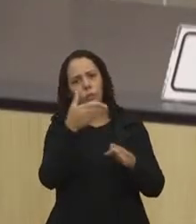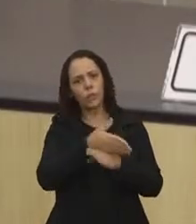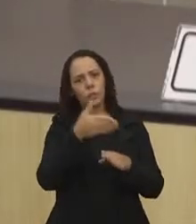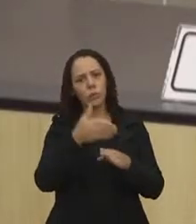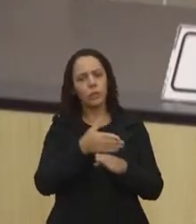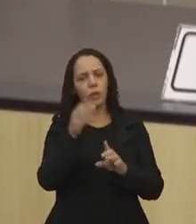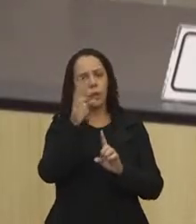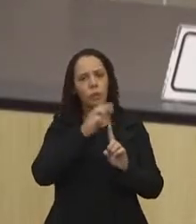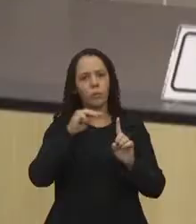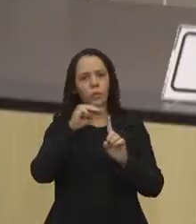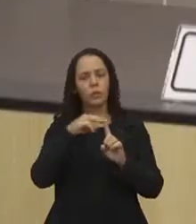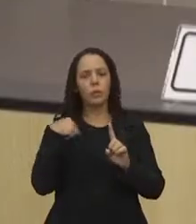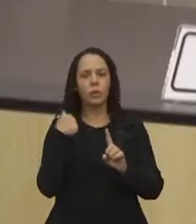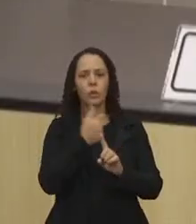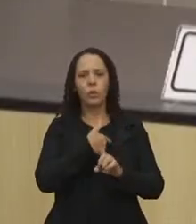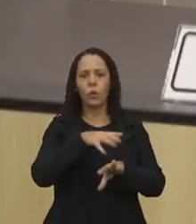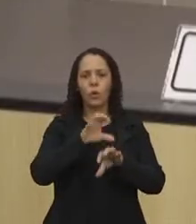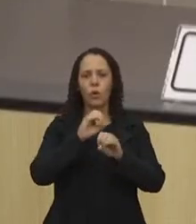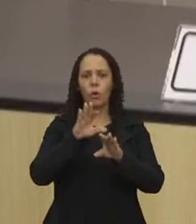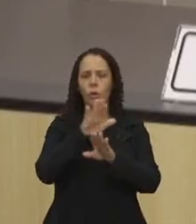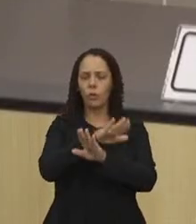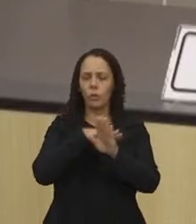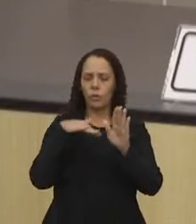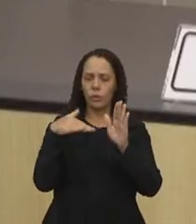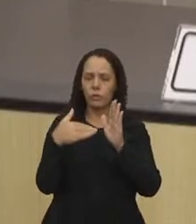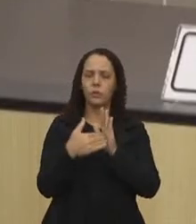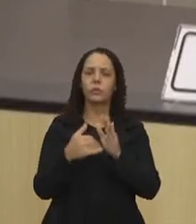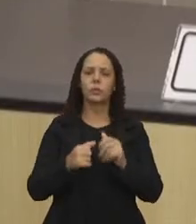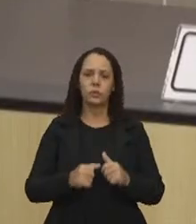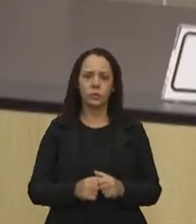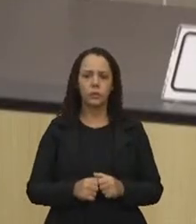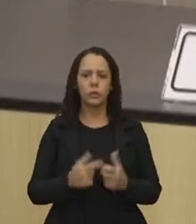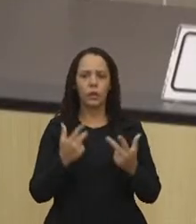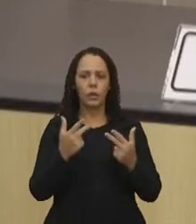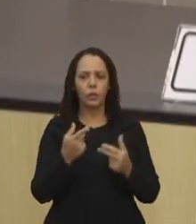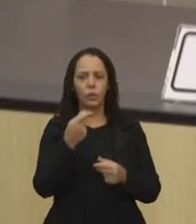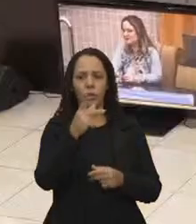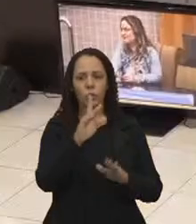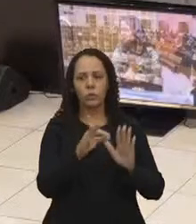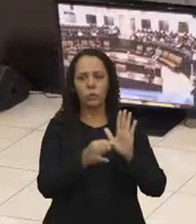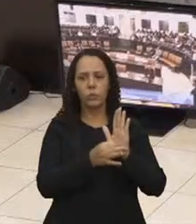para todos. Então, acho que isso vai de encontro aí com a fala.